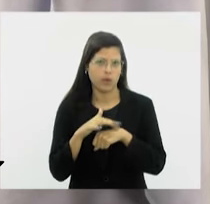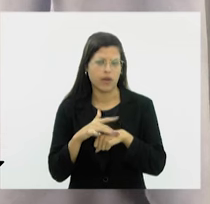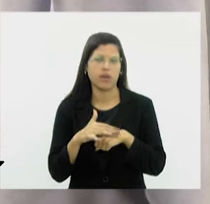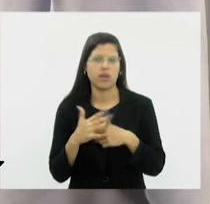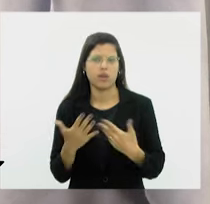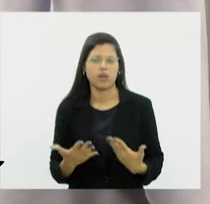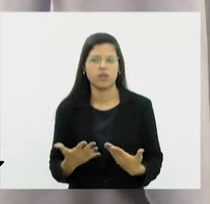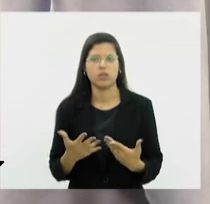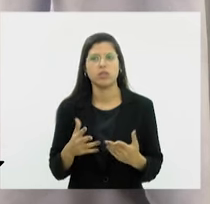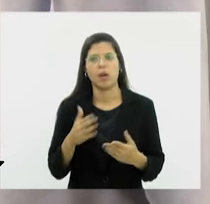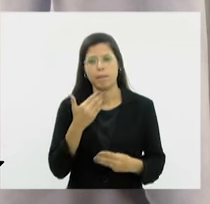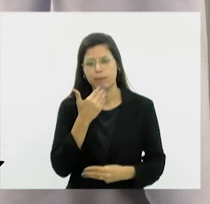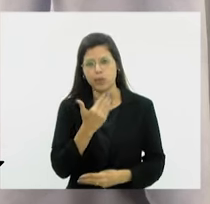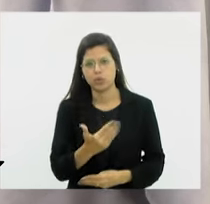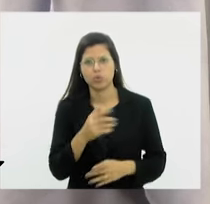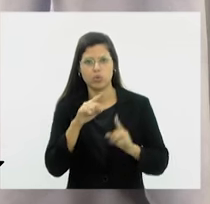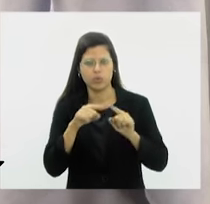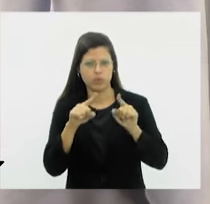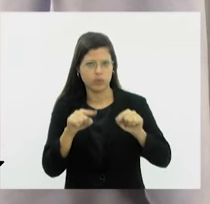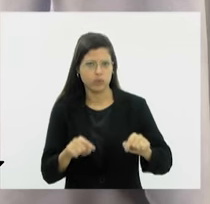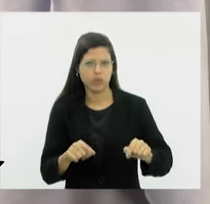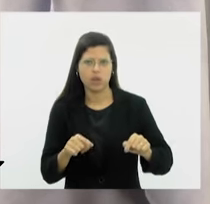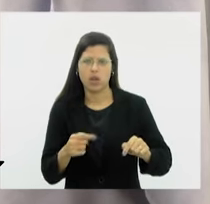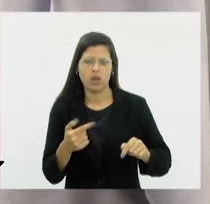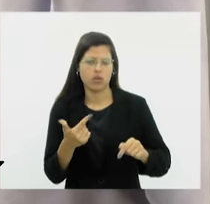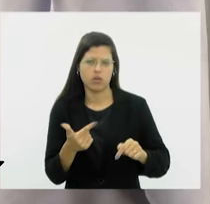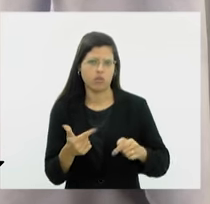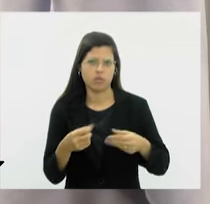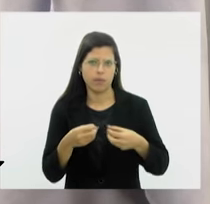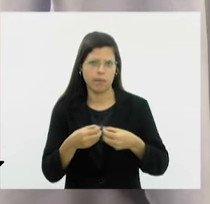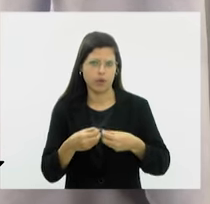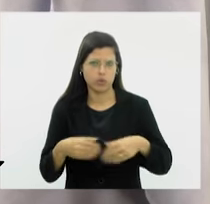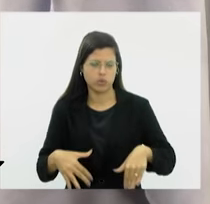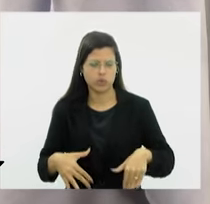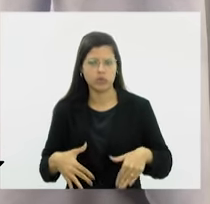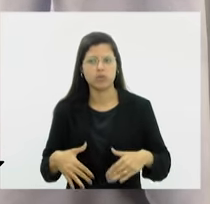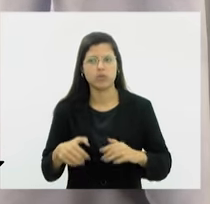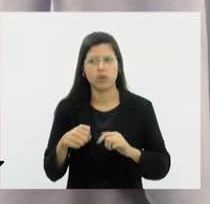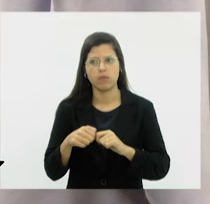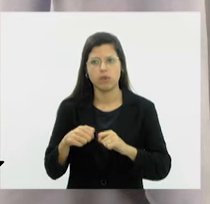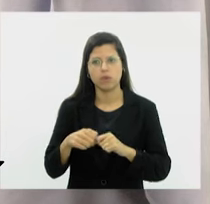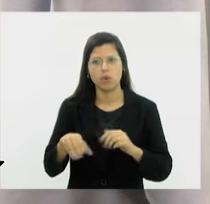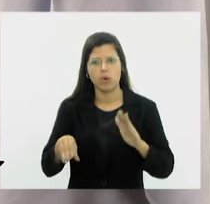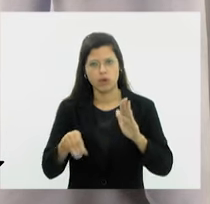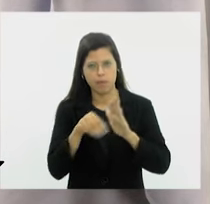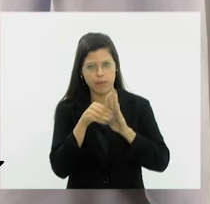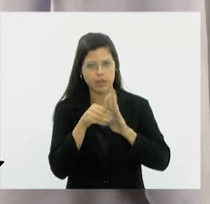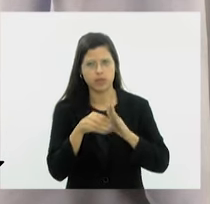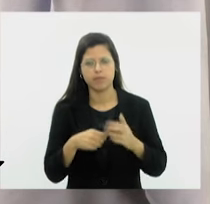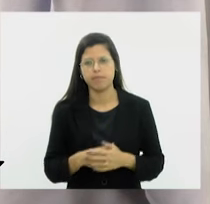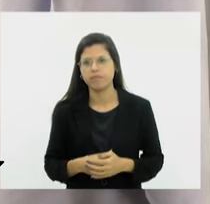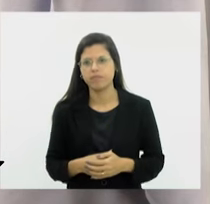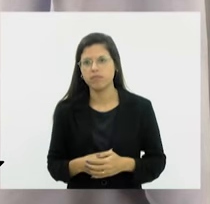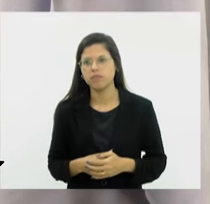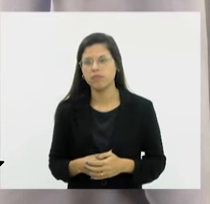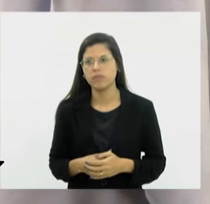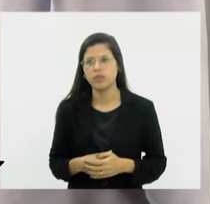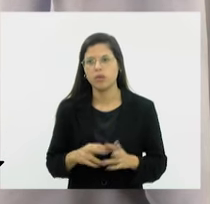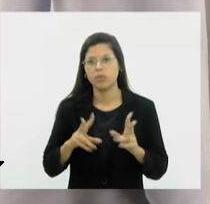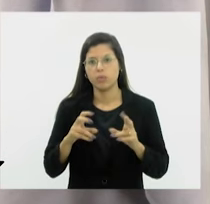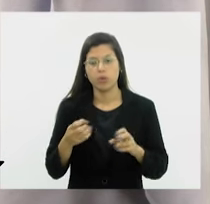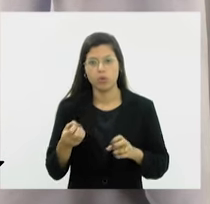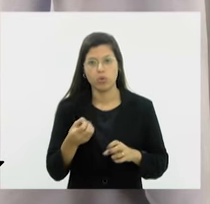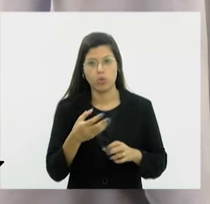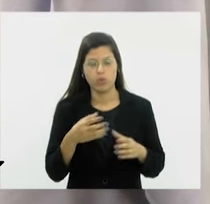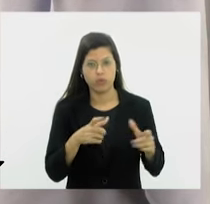a pedido do servidor, não causará prejuízo. Ele faz todo um preâmbulo e bota uma emenda. Dispõe sobre a opção de nova lotação